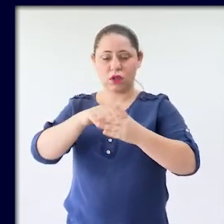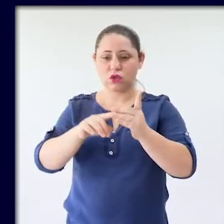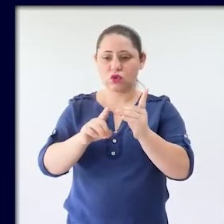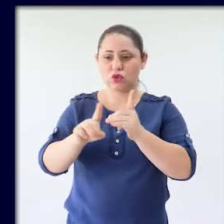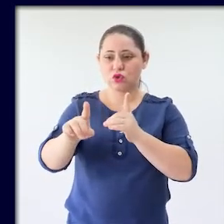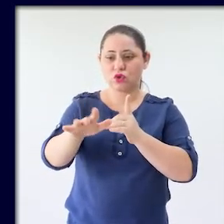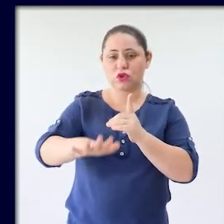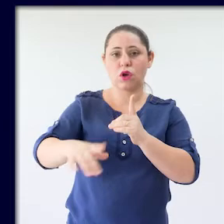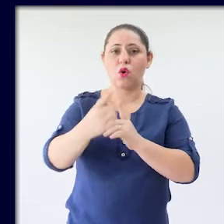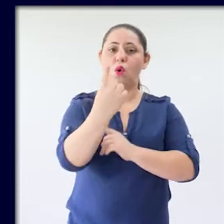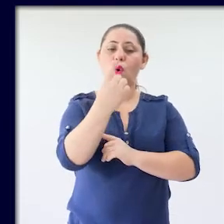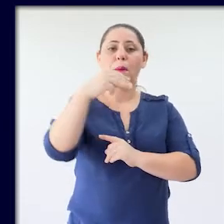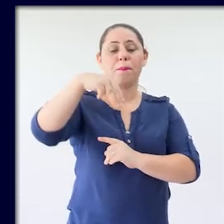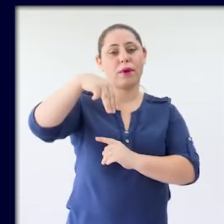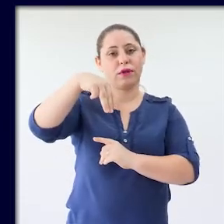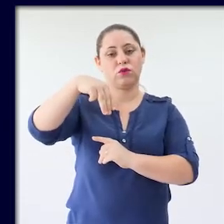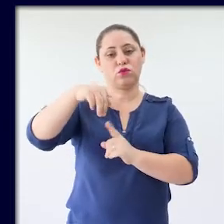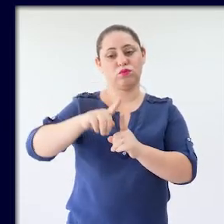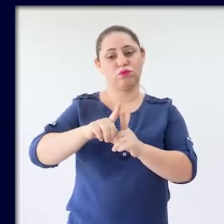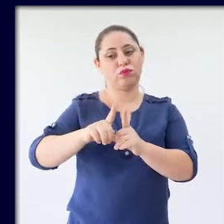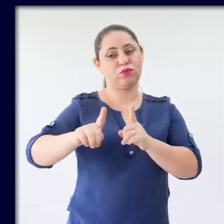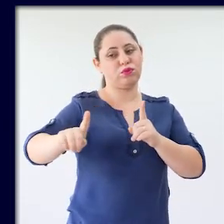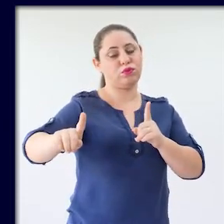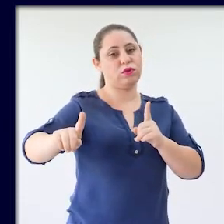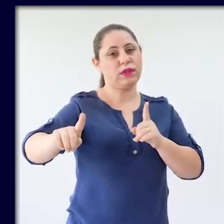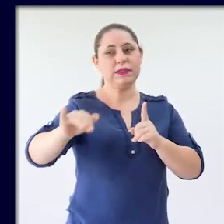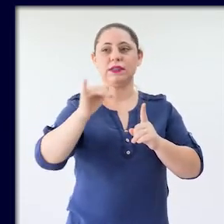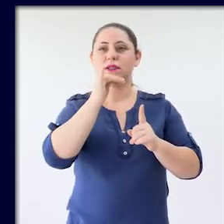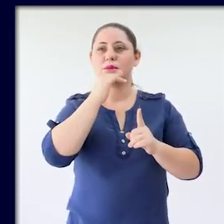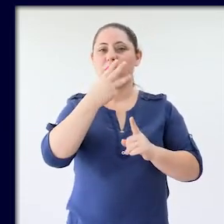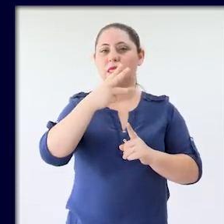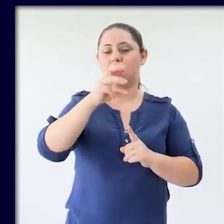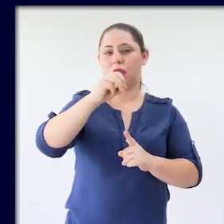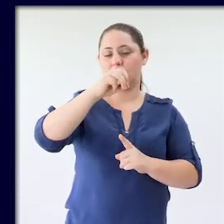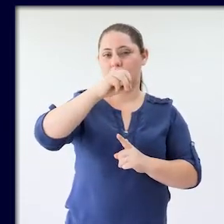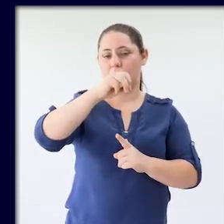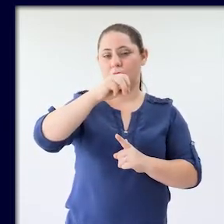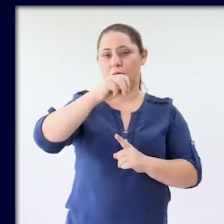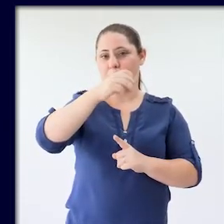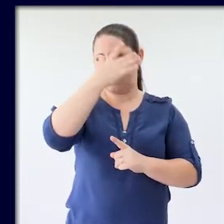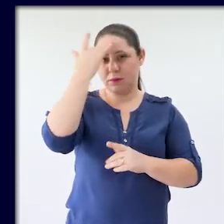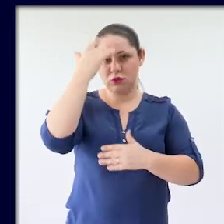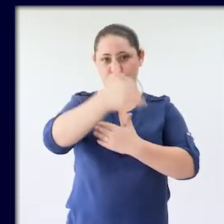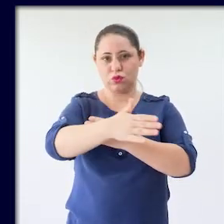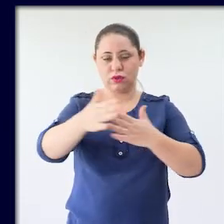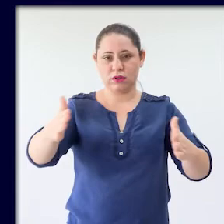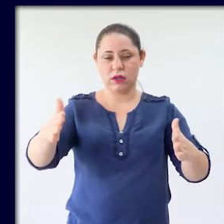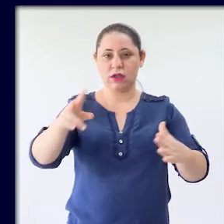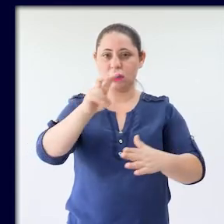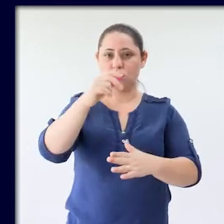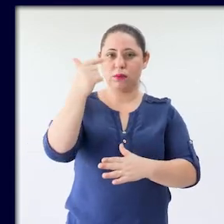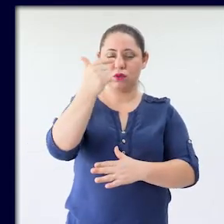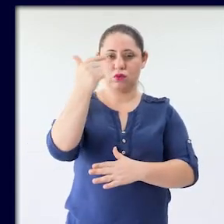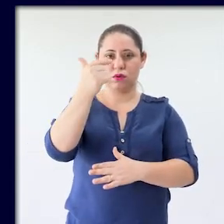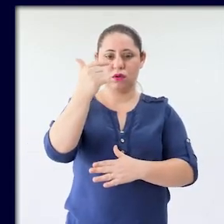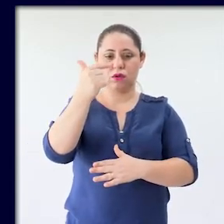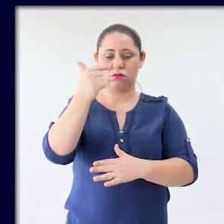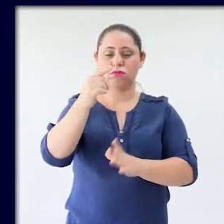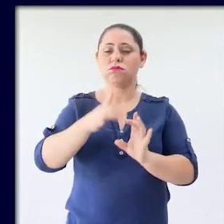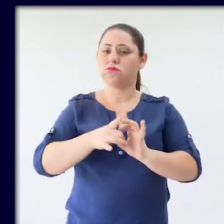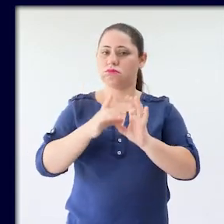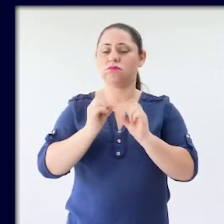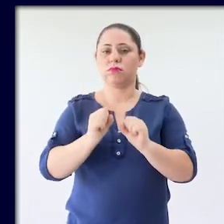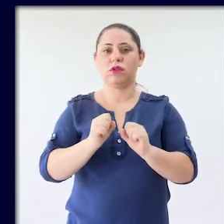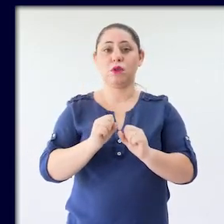eleitor distanciar pelo menos 1 metro um do outro. E se você colocar aí, por exemplo, 30 pessoas numa sala de 5 metros quadrados,